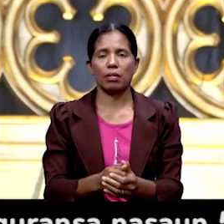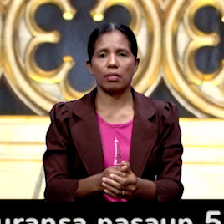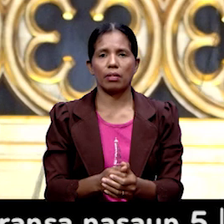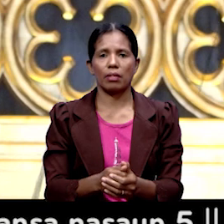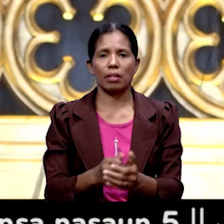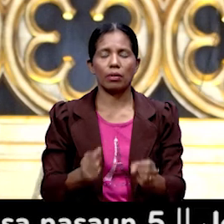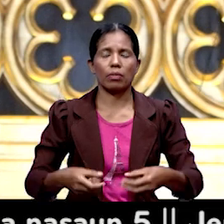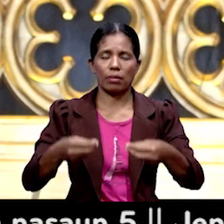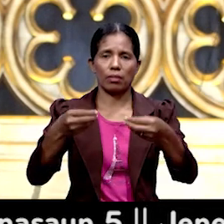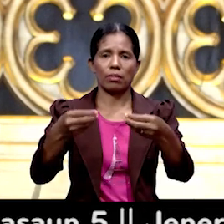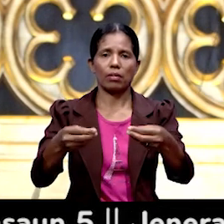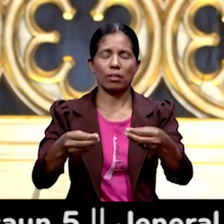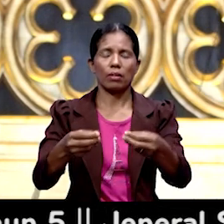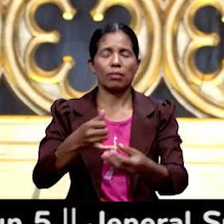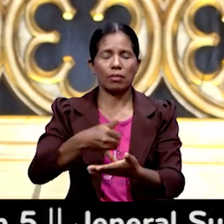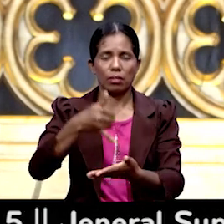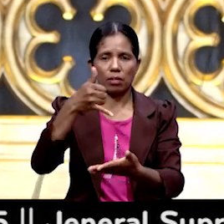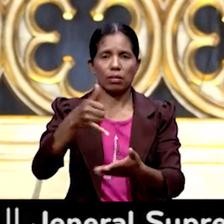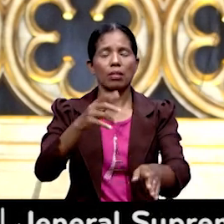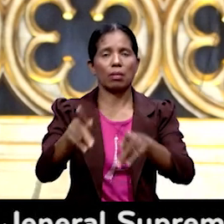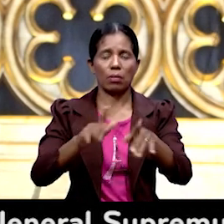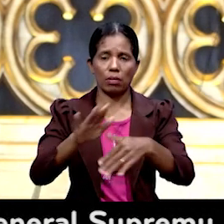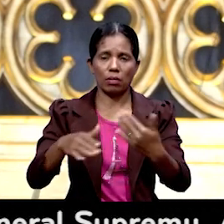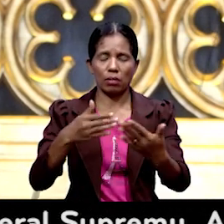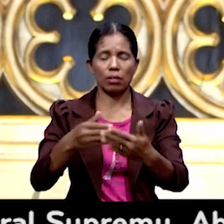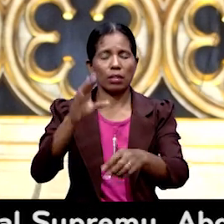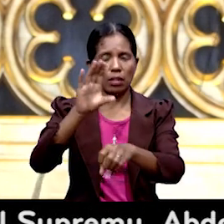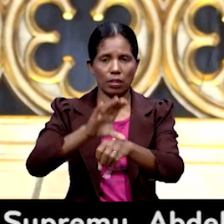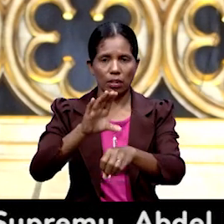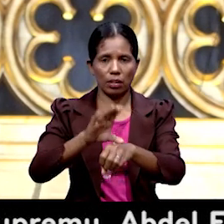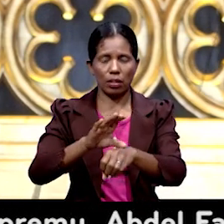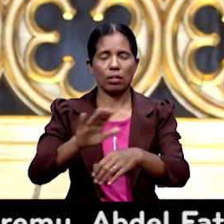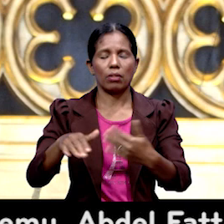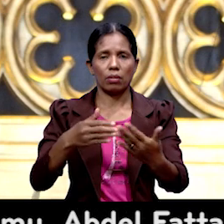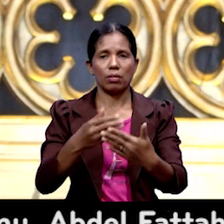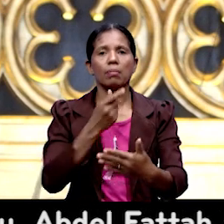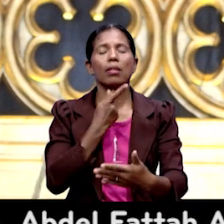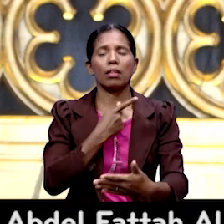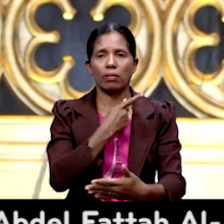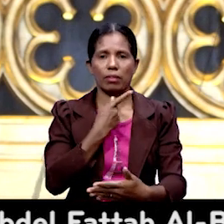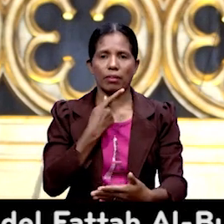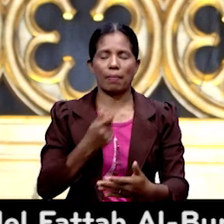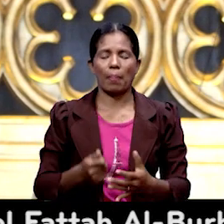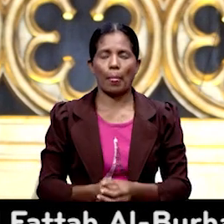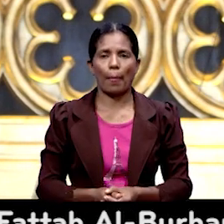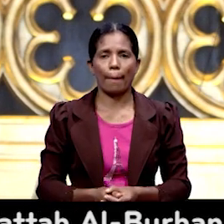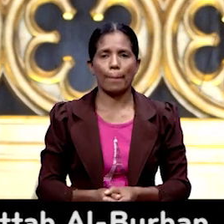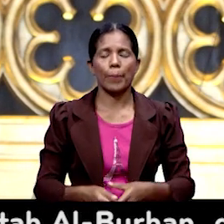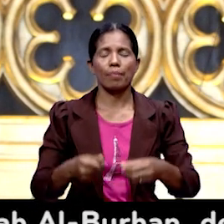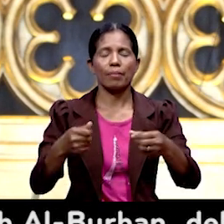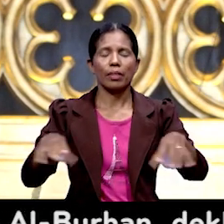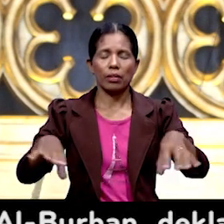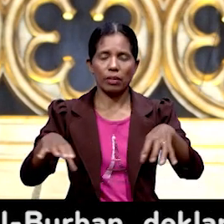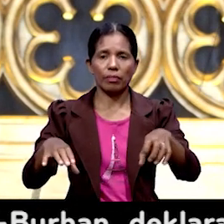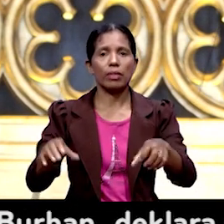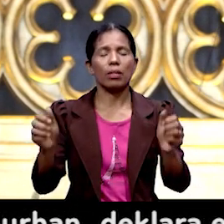se encontravam conflitos políticos internos entre os próprios católicos. Não é fácil também liderar uma